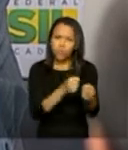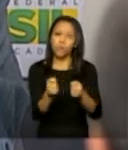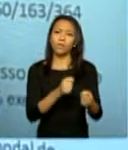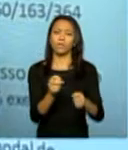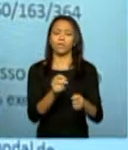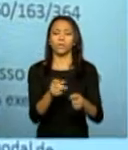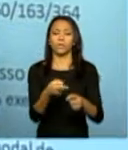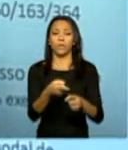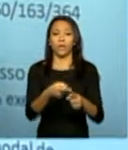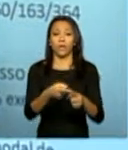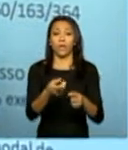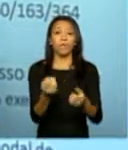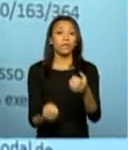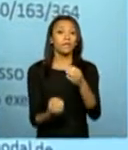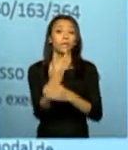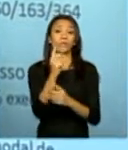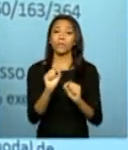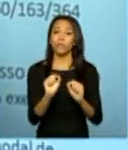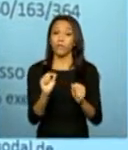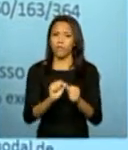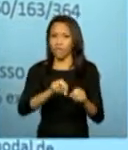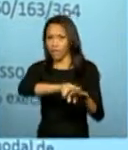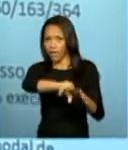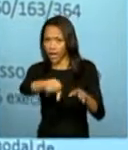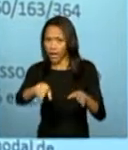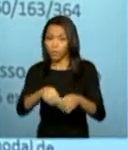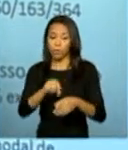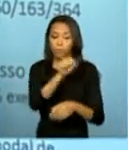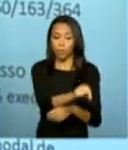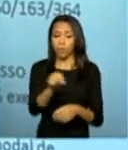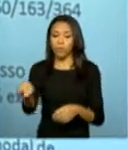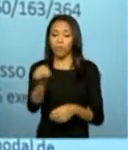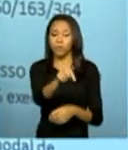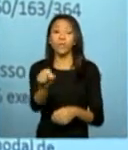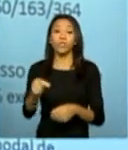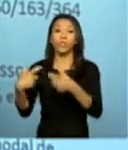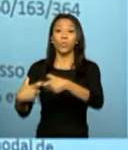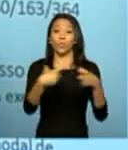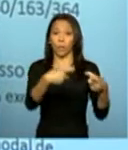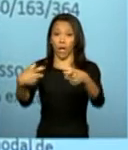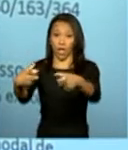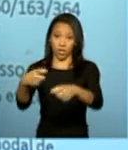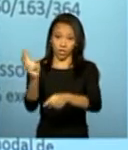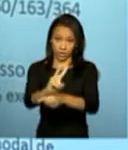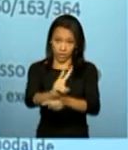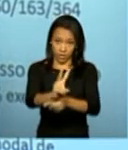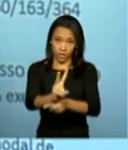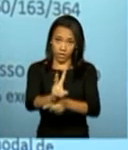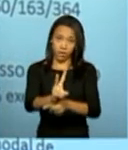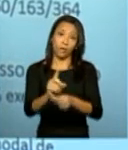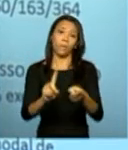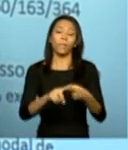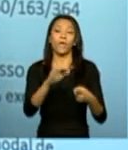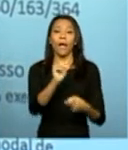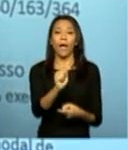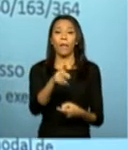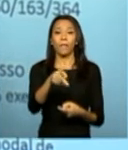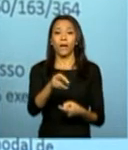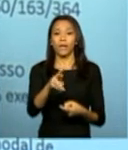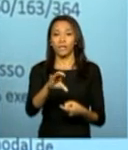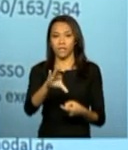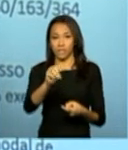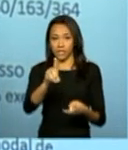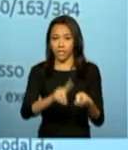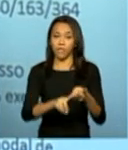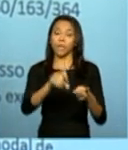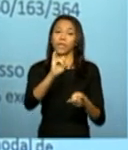criando vários postos de fiscalização, 4 fixos, né, em Limeira, Aparecida, Taboado